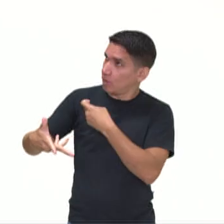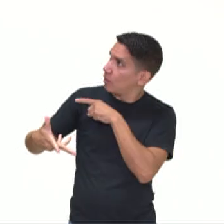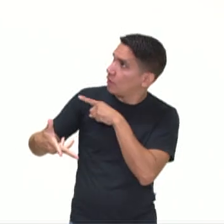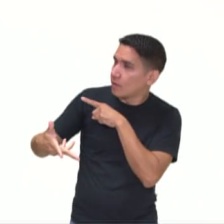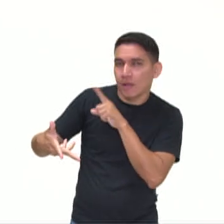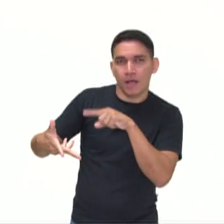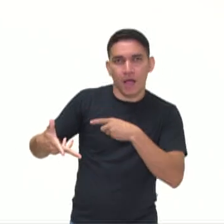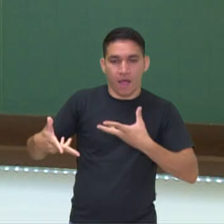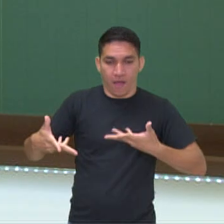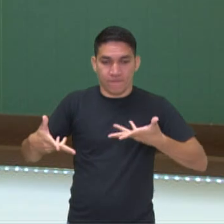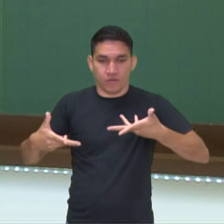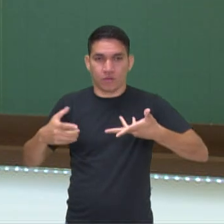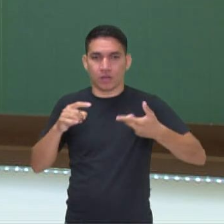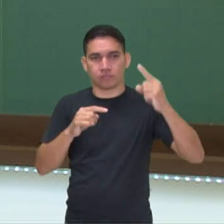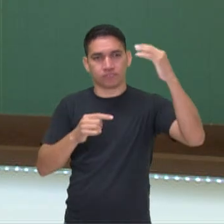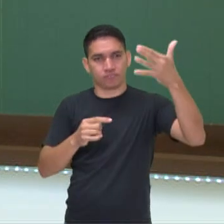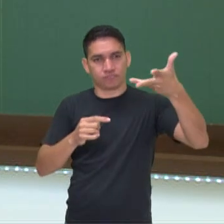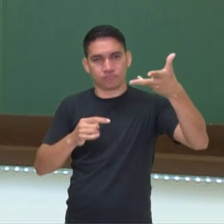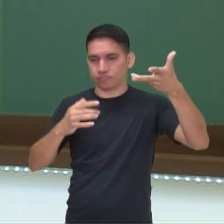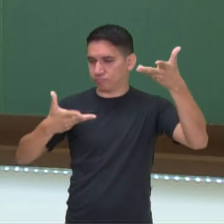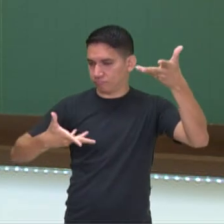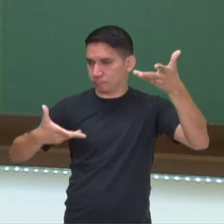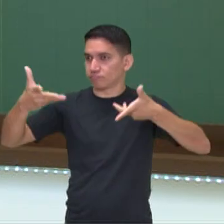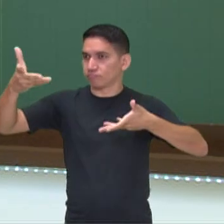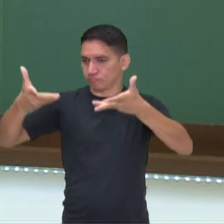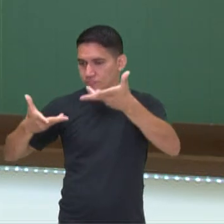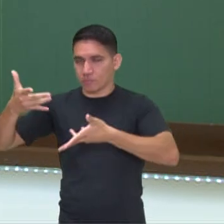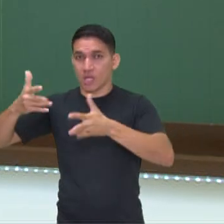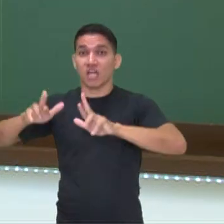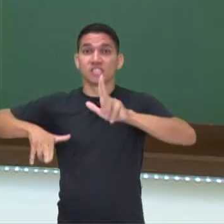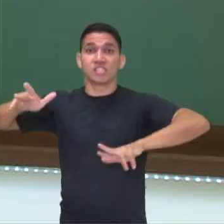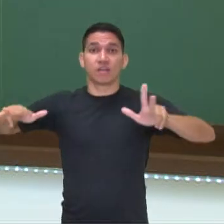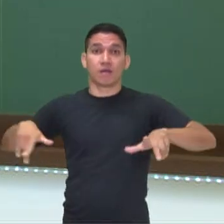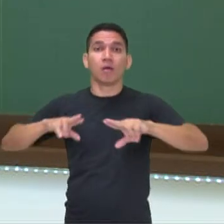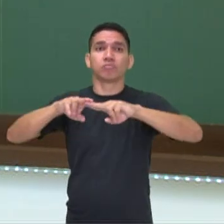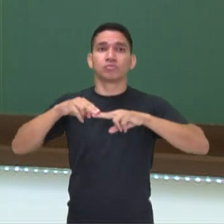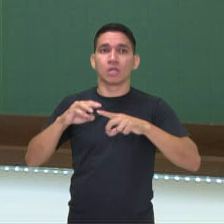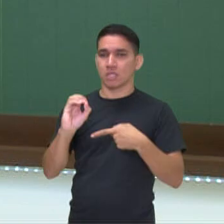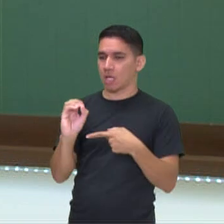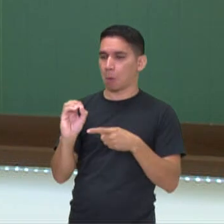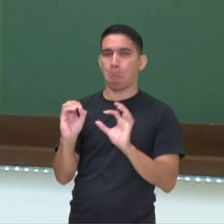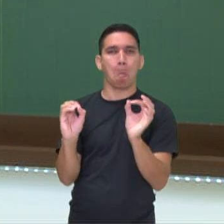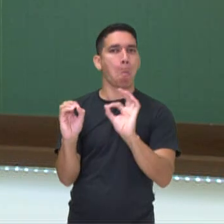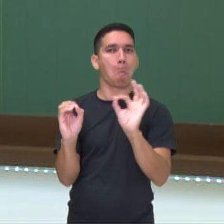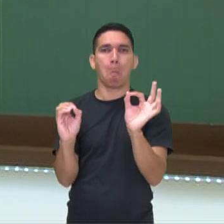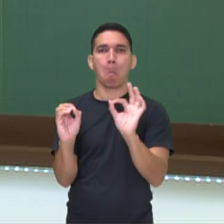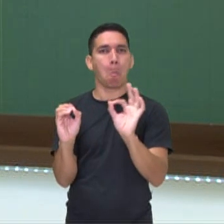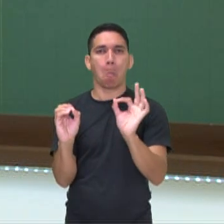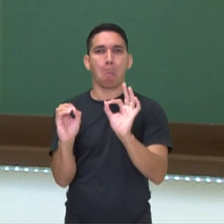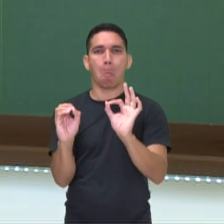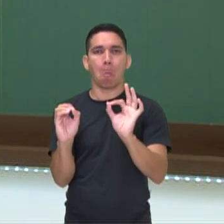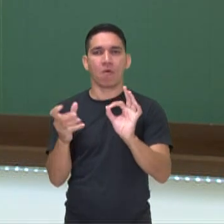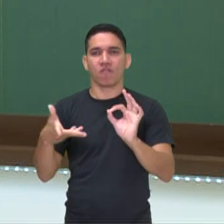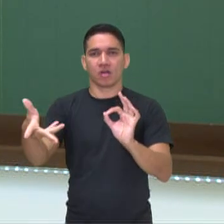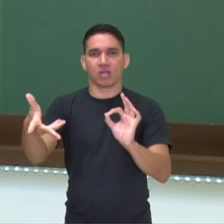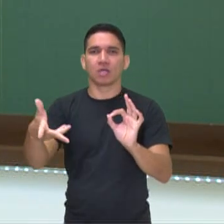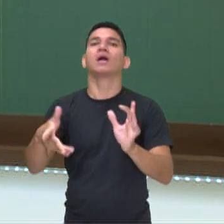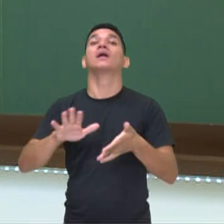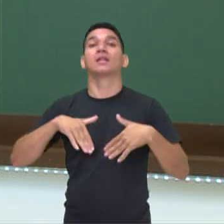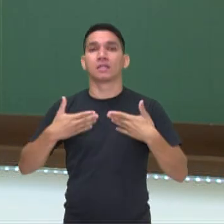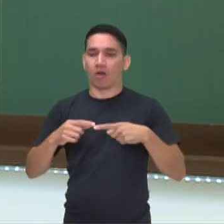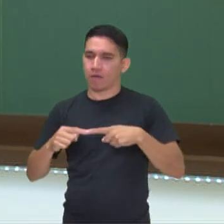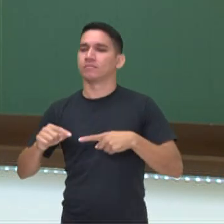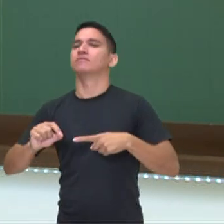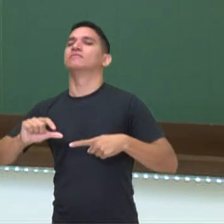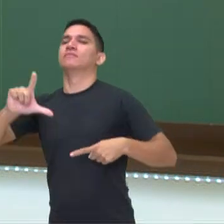gente tem uma velocidade, aqui a gente tem, então aqui no zero a gente não tem velocidade nenhuma, ele vai e aumenta a velocidade.